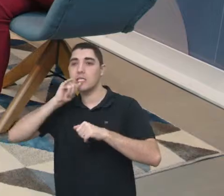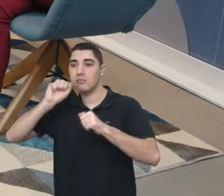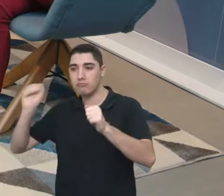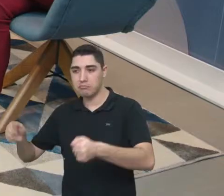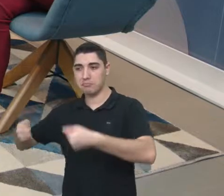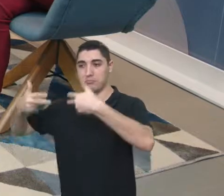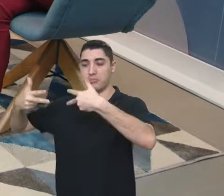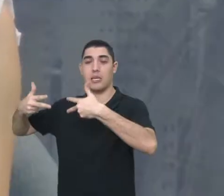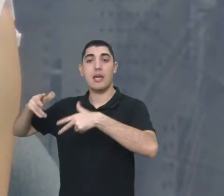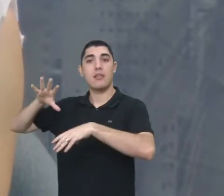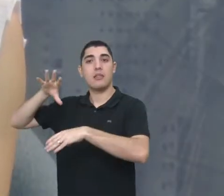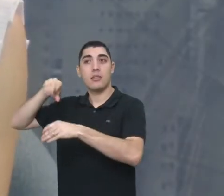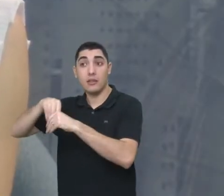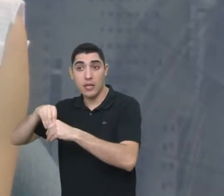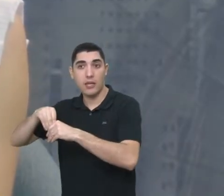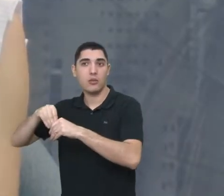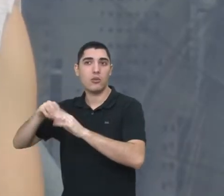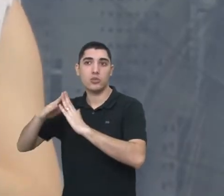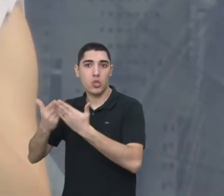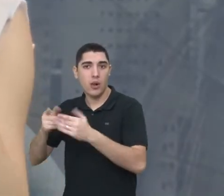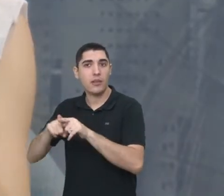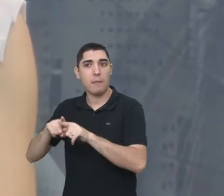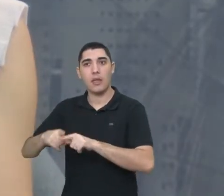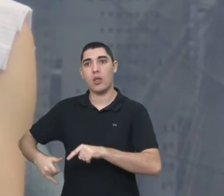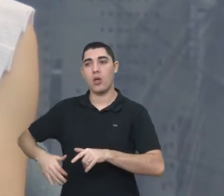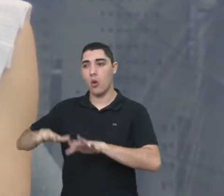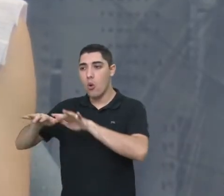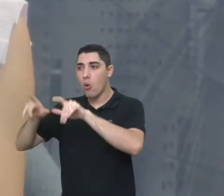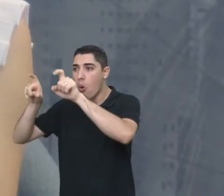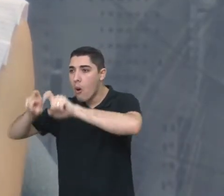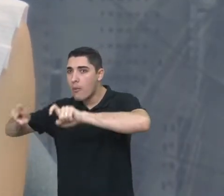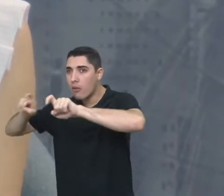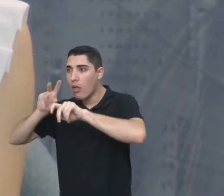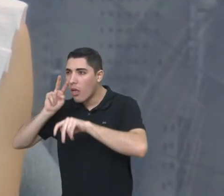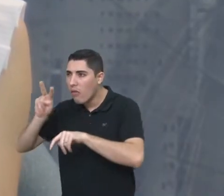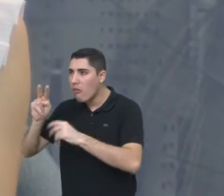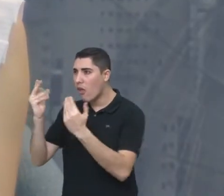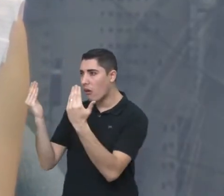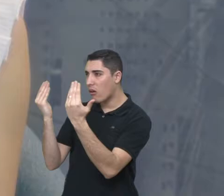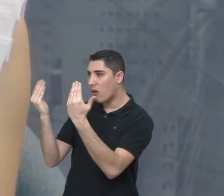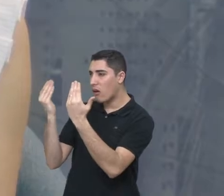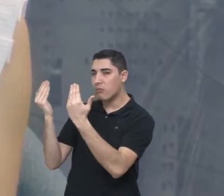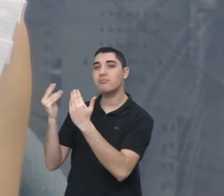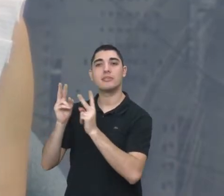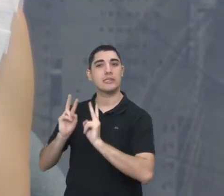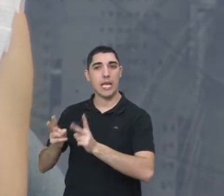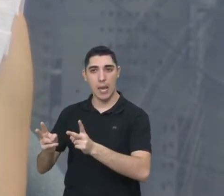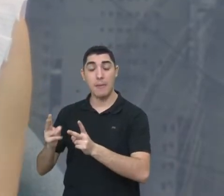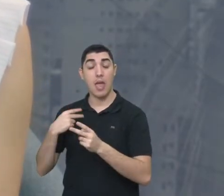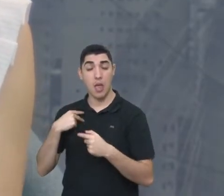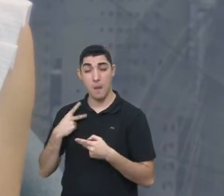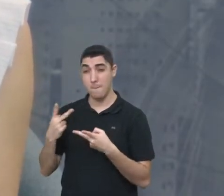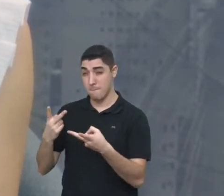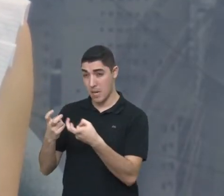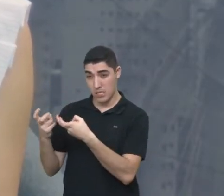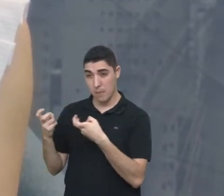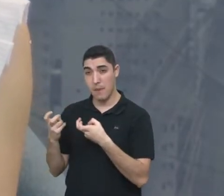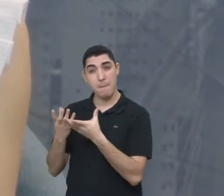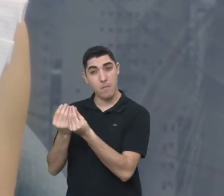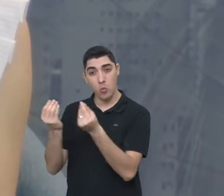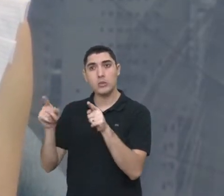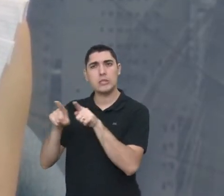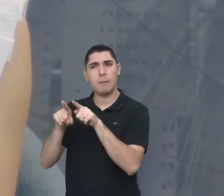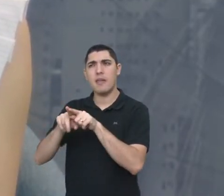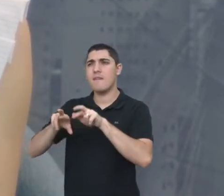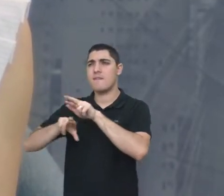vai na escola por meio do computador, então você está o tempo todo ali muito exposto à imagem. Então eu percebi bastante um aumento e